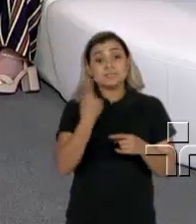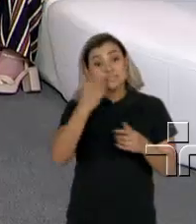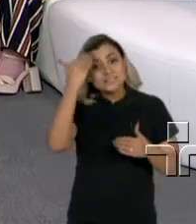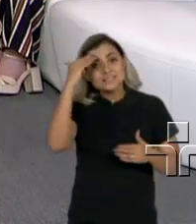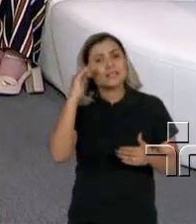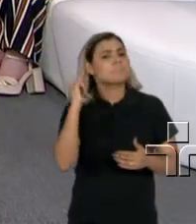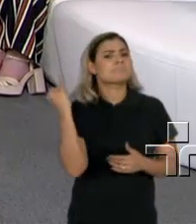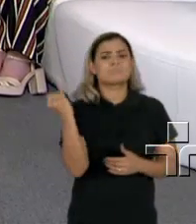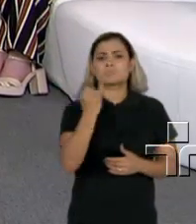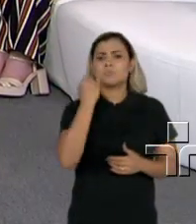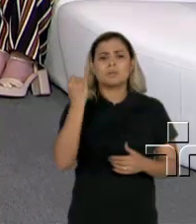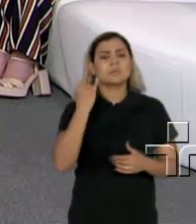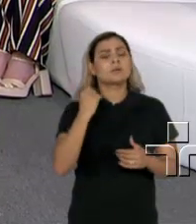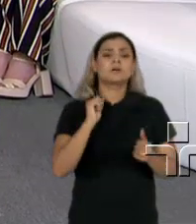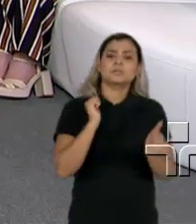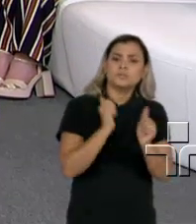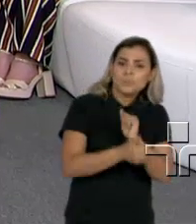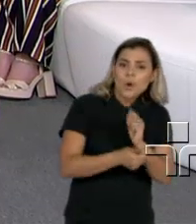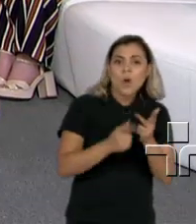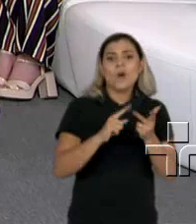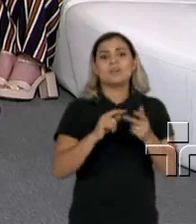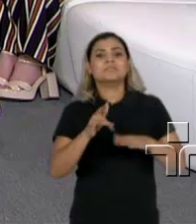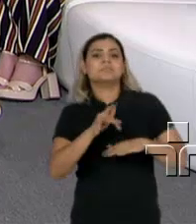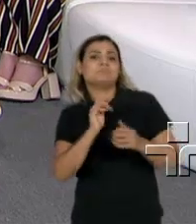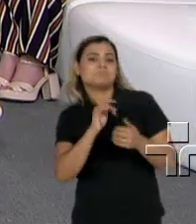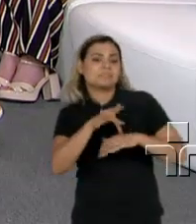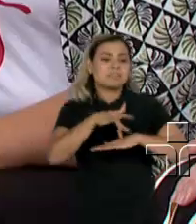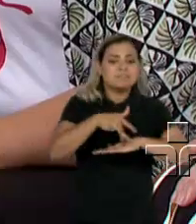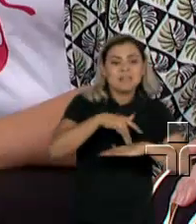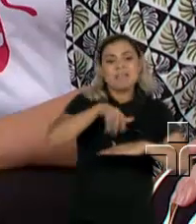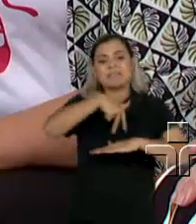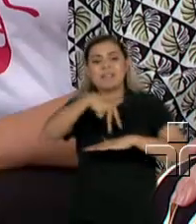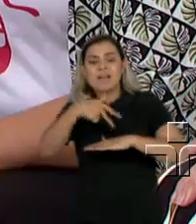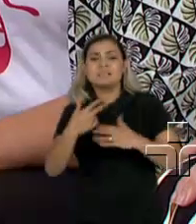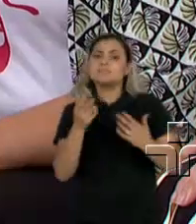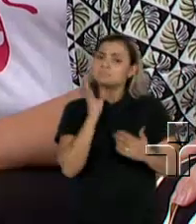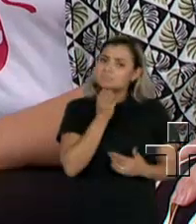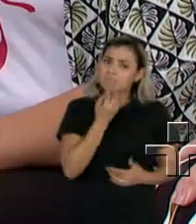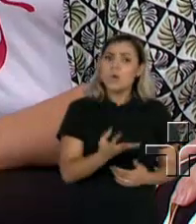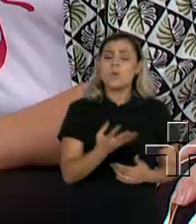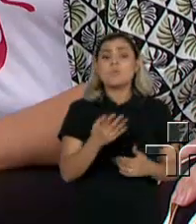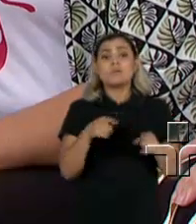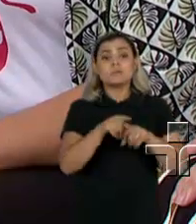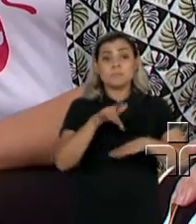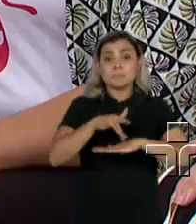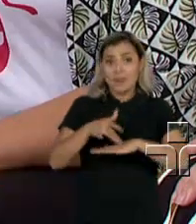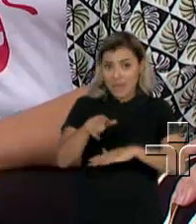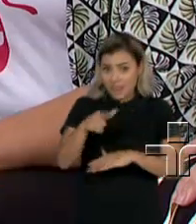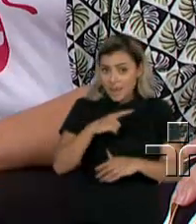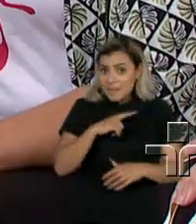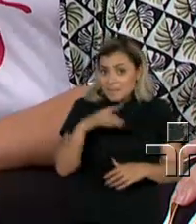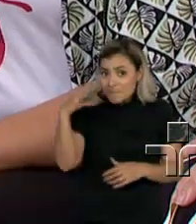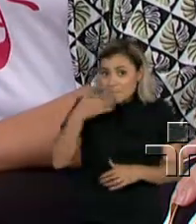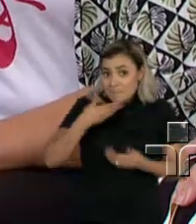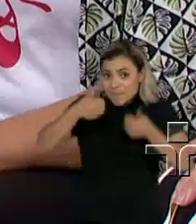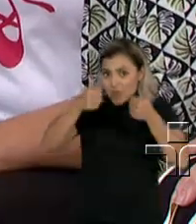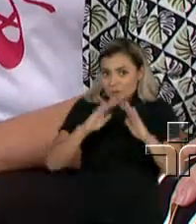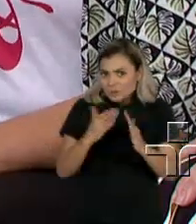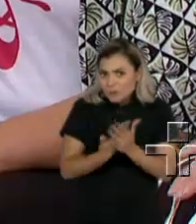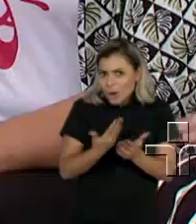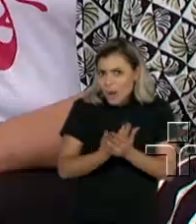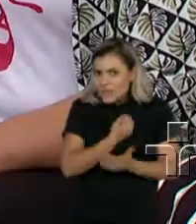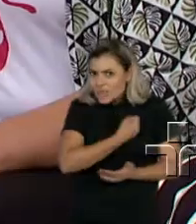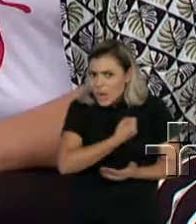é importante é praticar uma atividade física e o ecu balé priscila ela melhorou até na escola onde a gente sabe